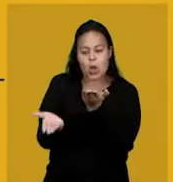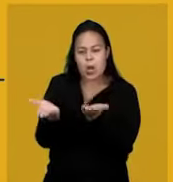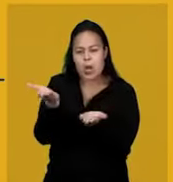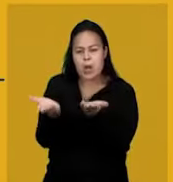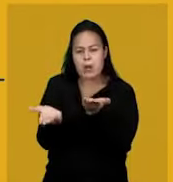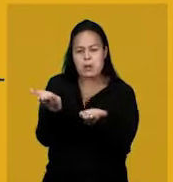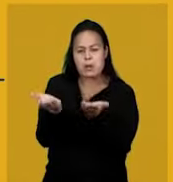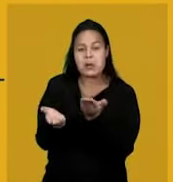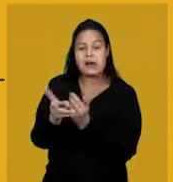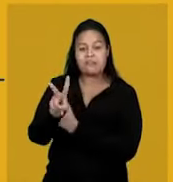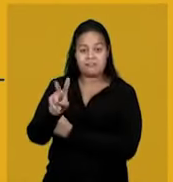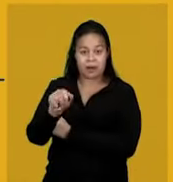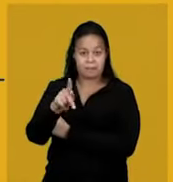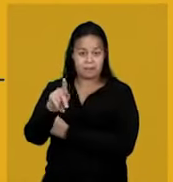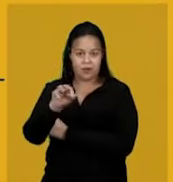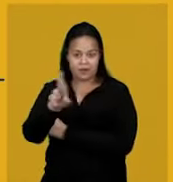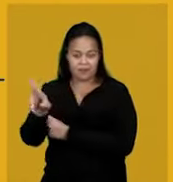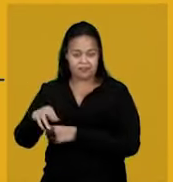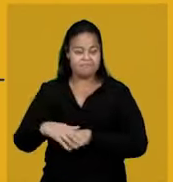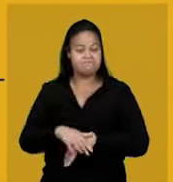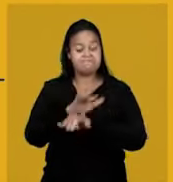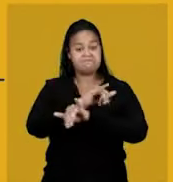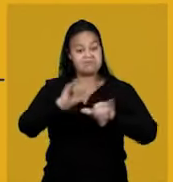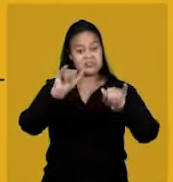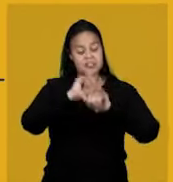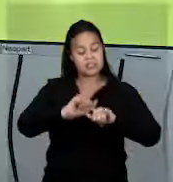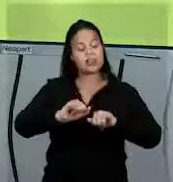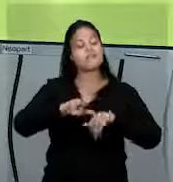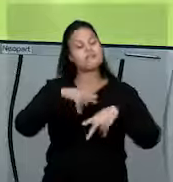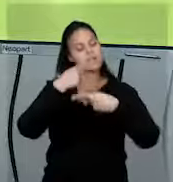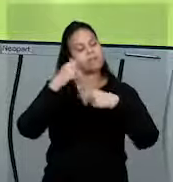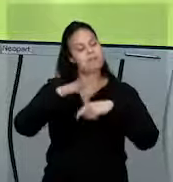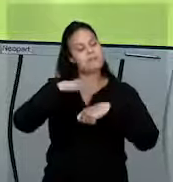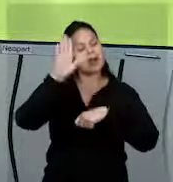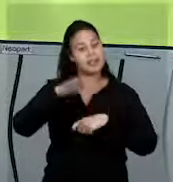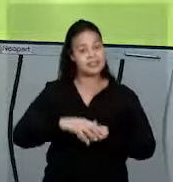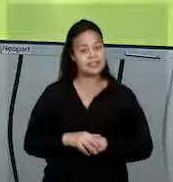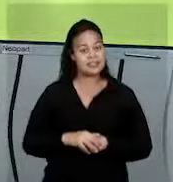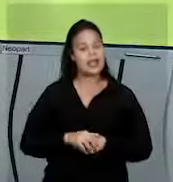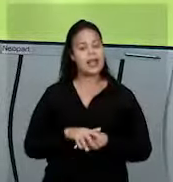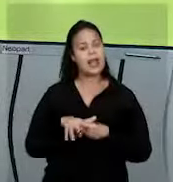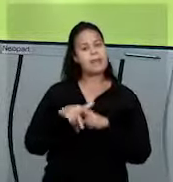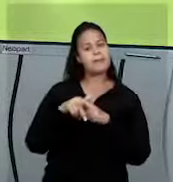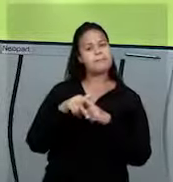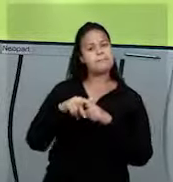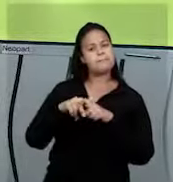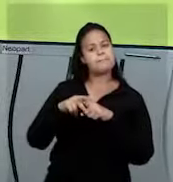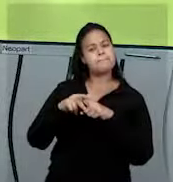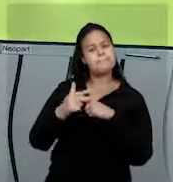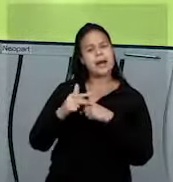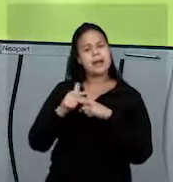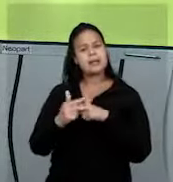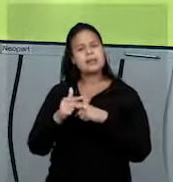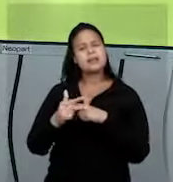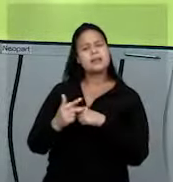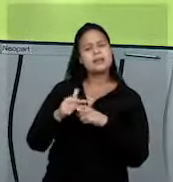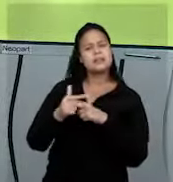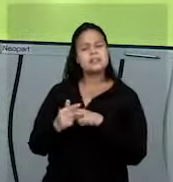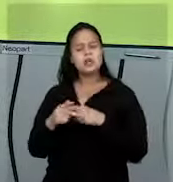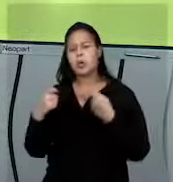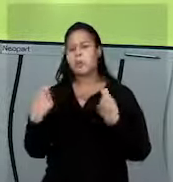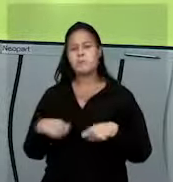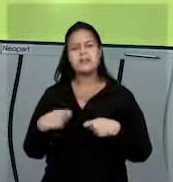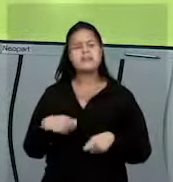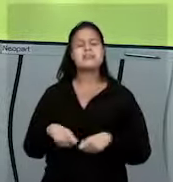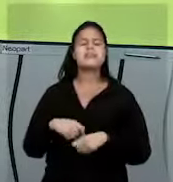fazendo a sua propaganda, e ainda disse o seguinte: mas a máquina a vapor, diferente do cavalo, não precisa parar